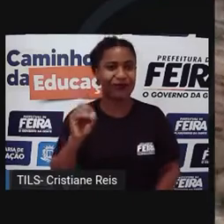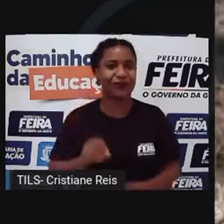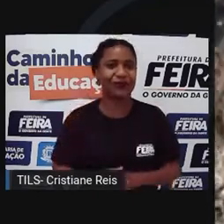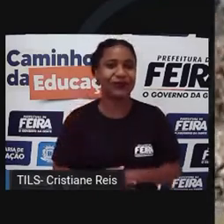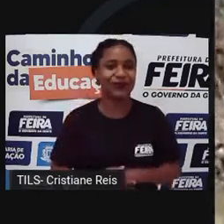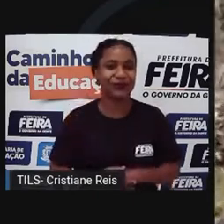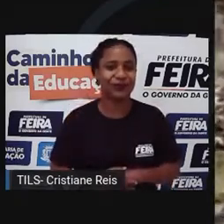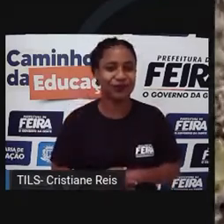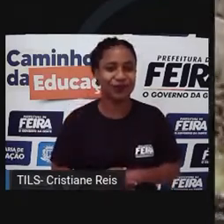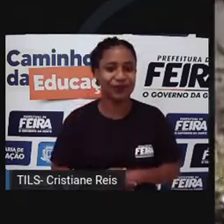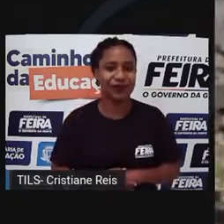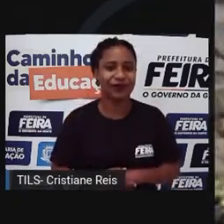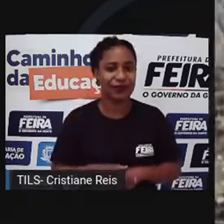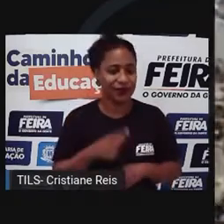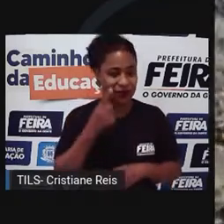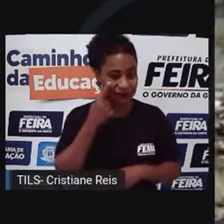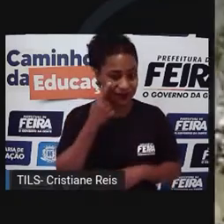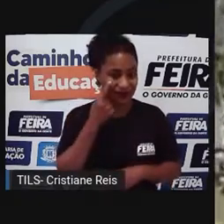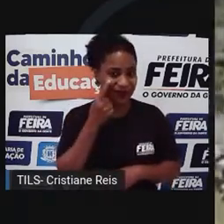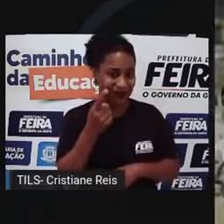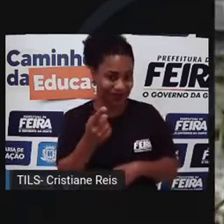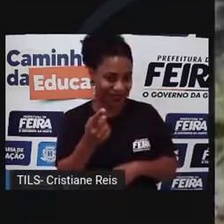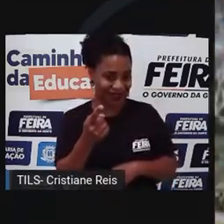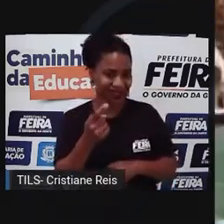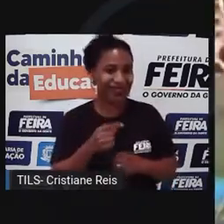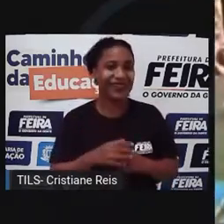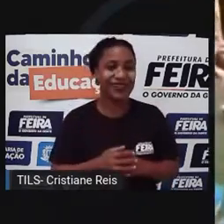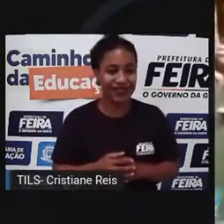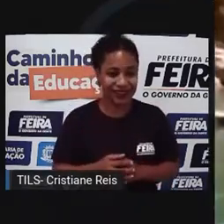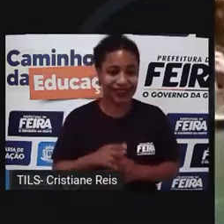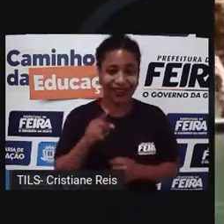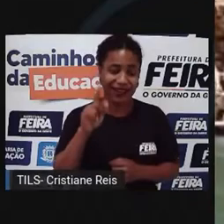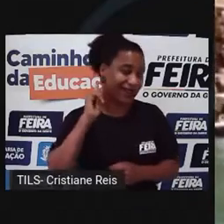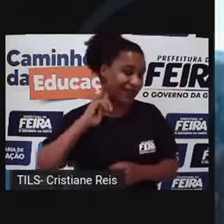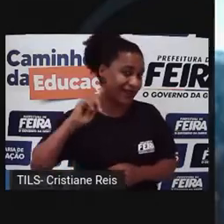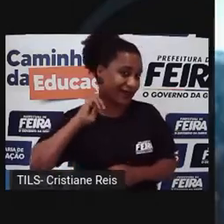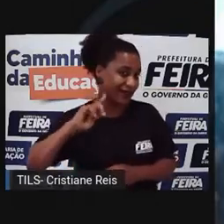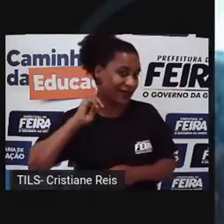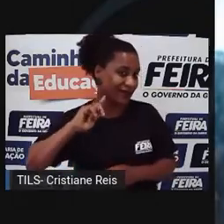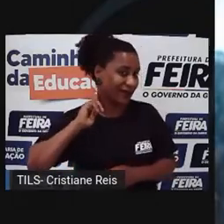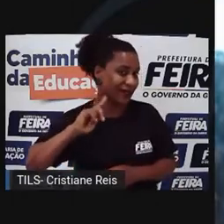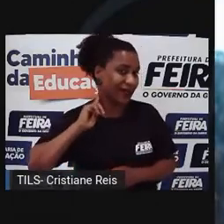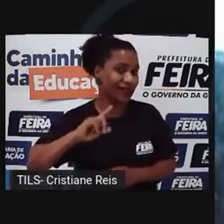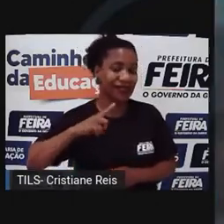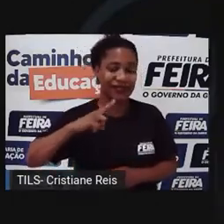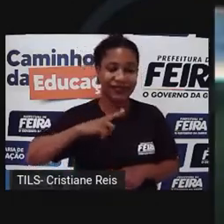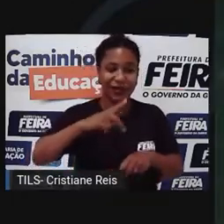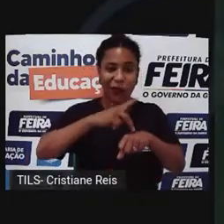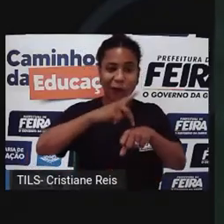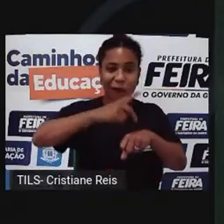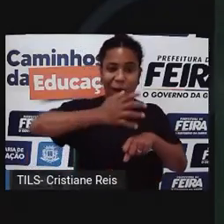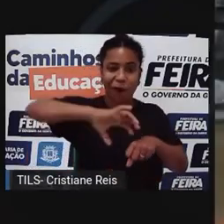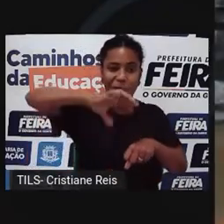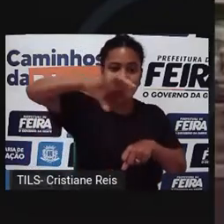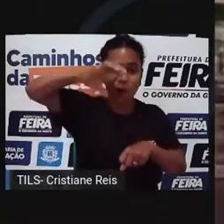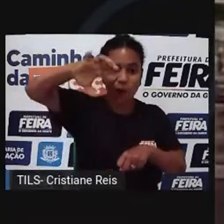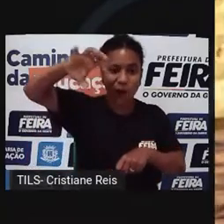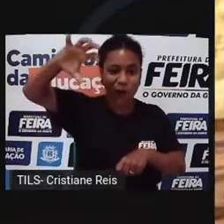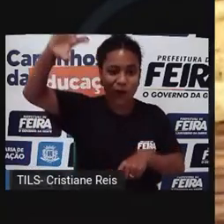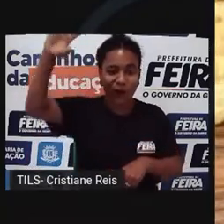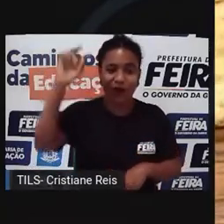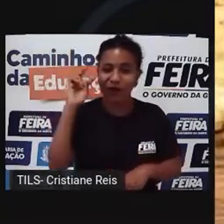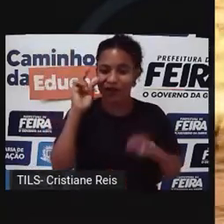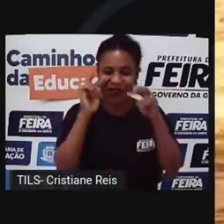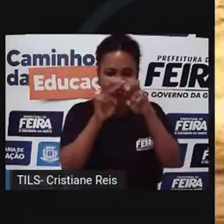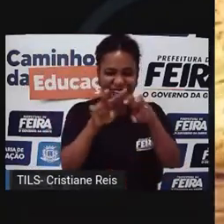O famoso Marzão de Minas, uai, é bom demais da conta e é lindo, é espetacular. Possui vistas de tirar o fôlego em seus